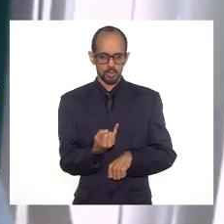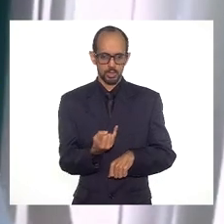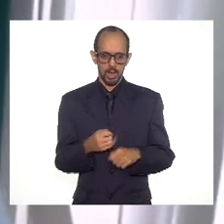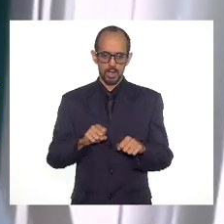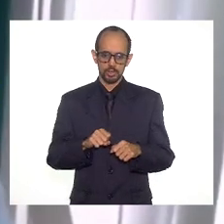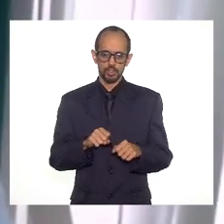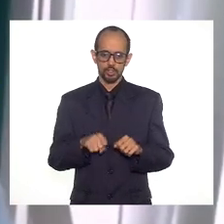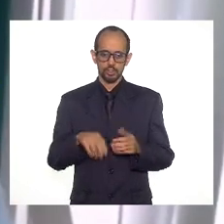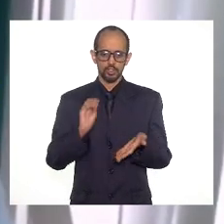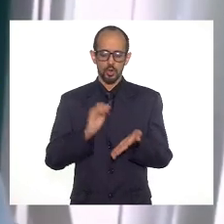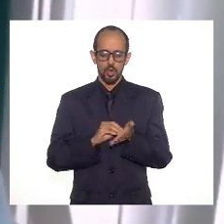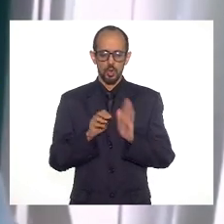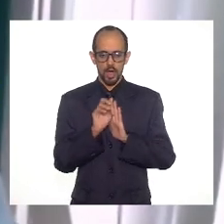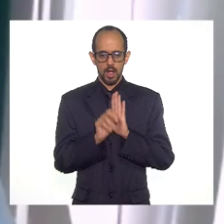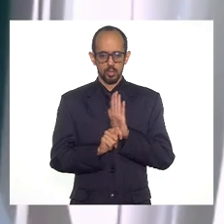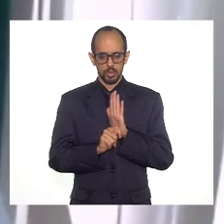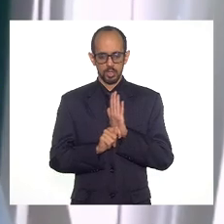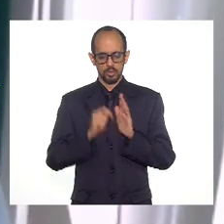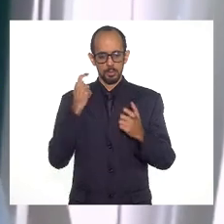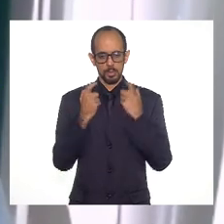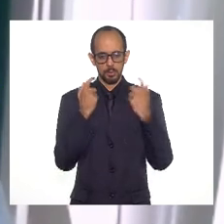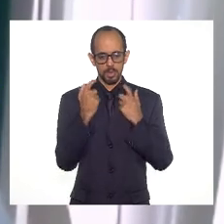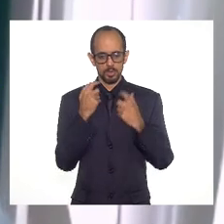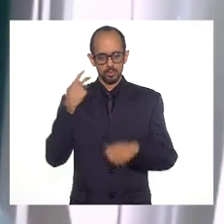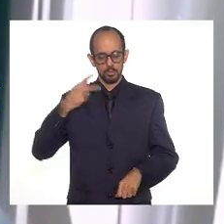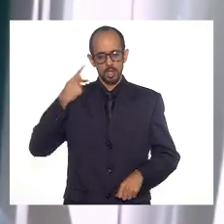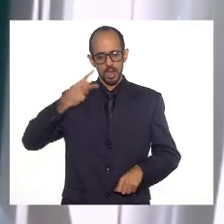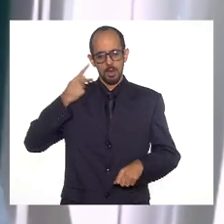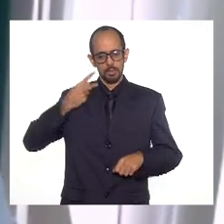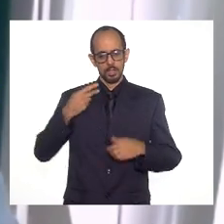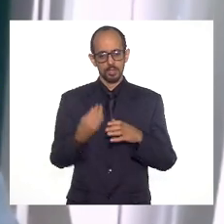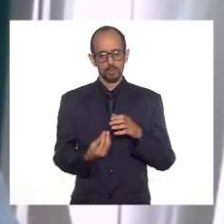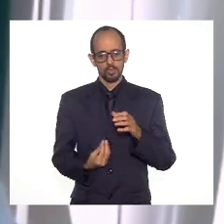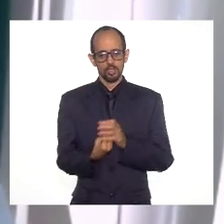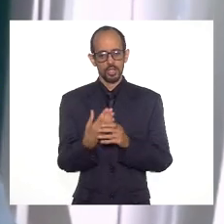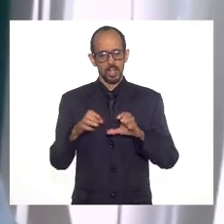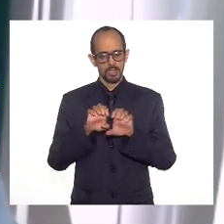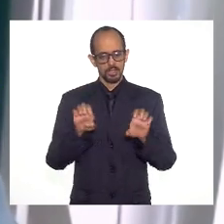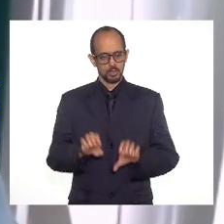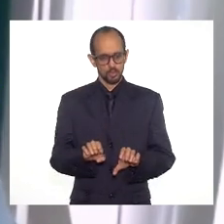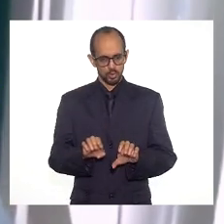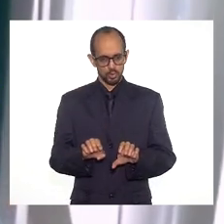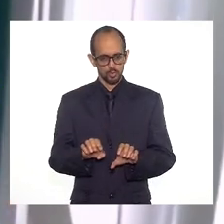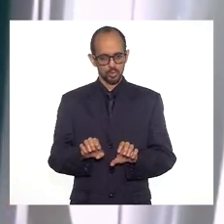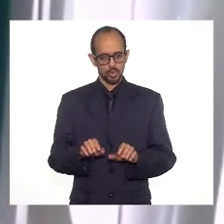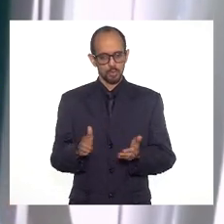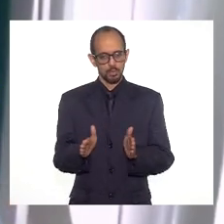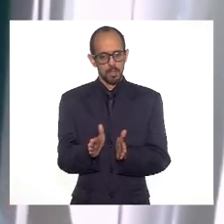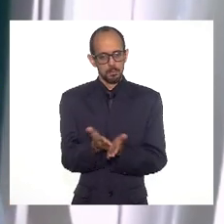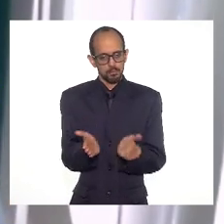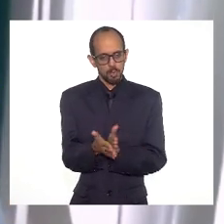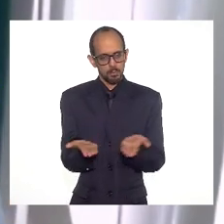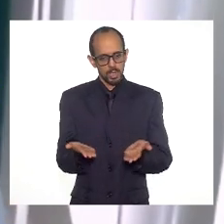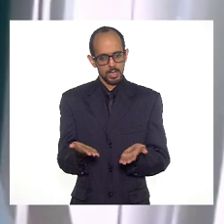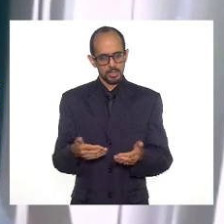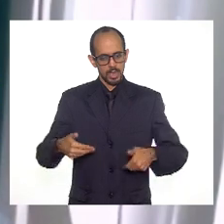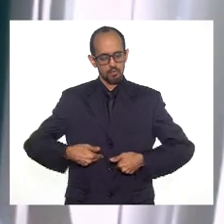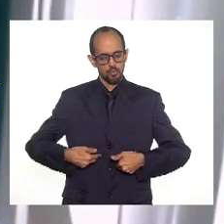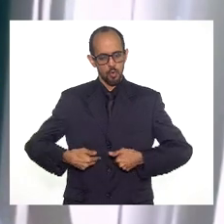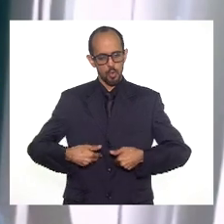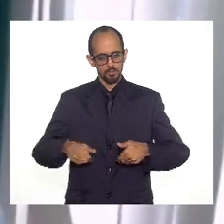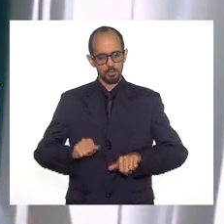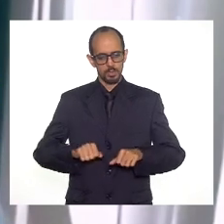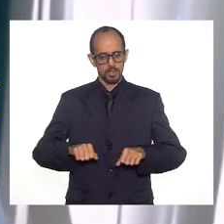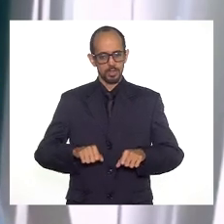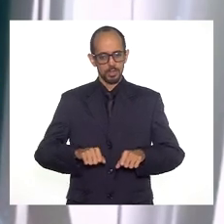Estado a preocupação do parlamento em estruturar ações para combater a fome, a pobreza, a miséria e a desigualdade. Era isso. Parabéns, André.